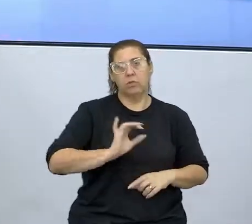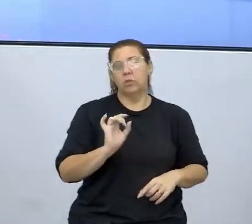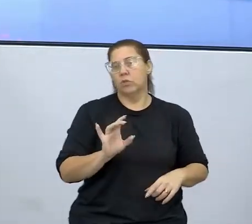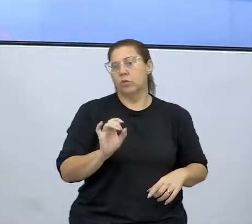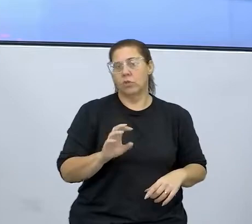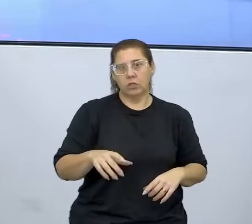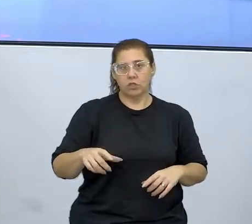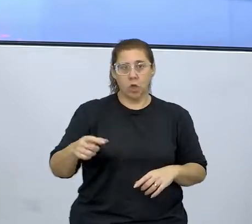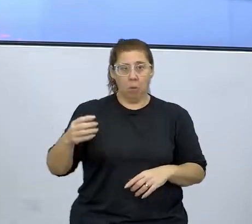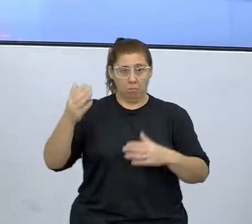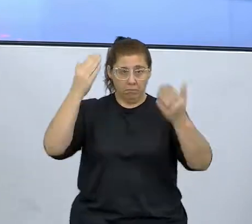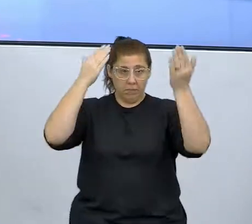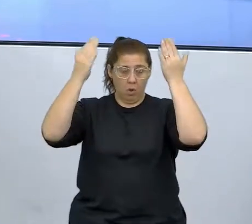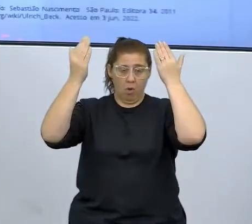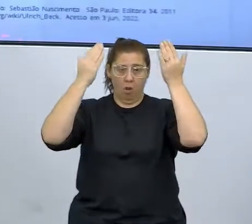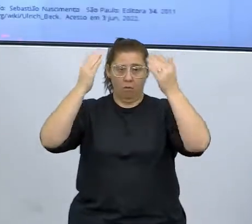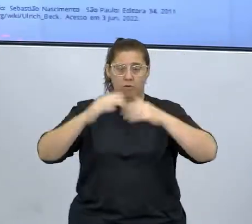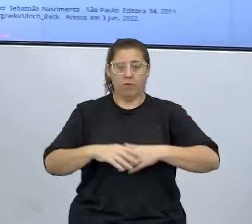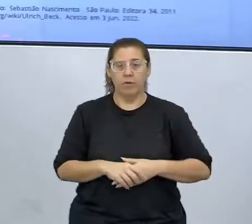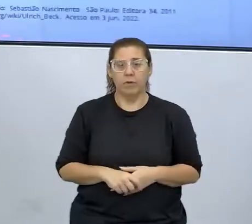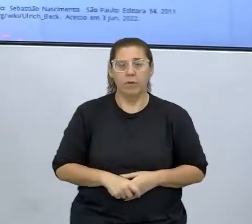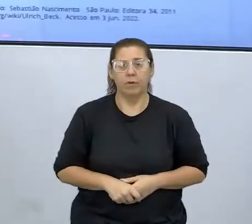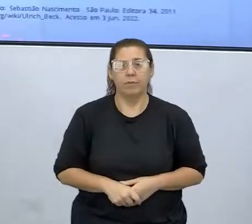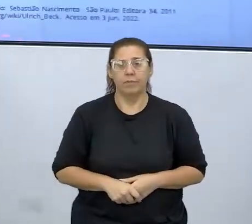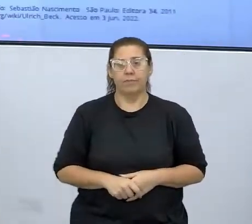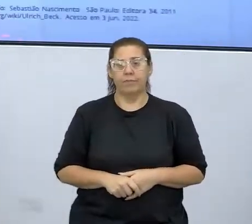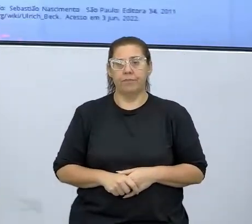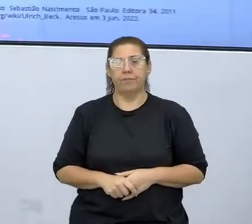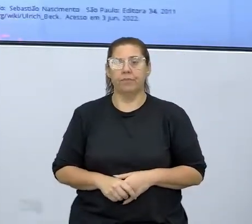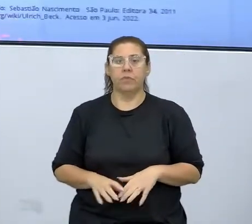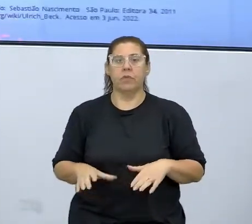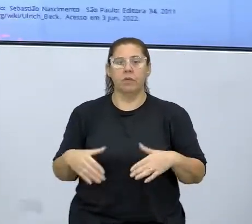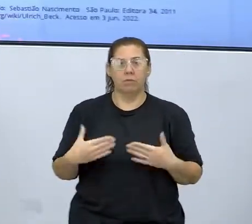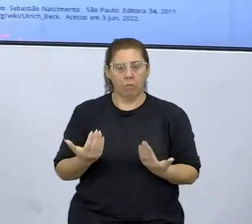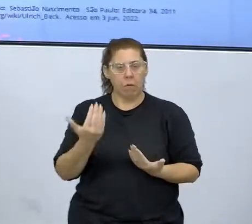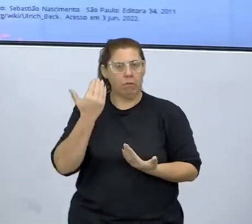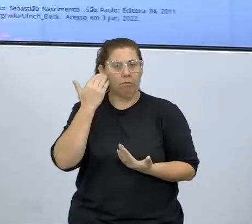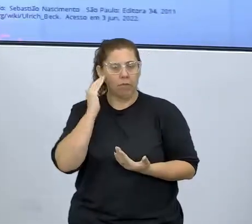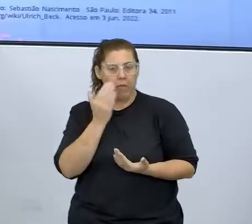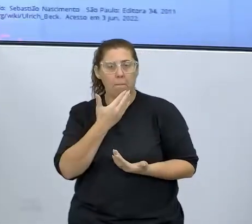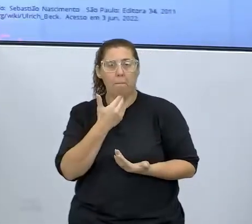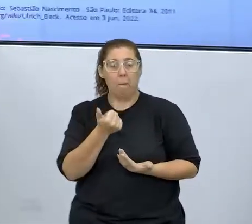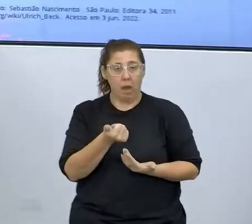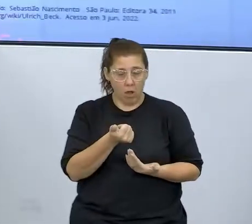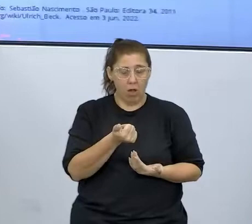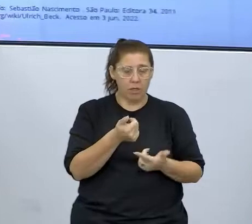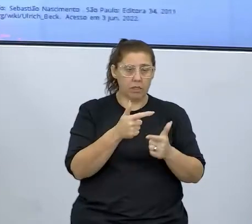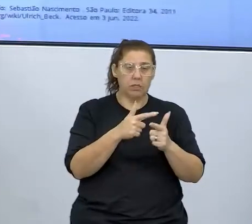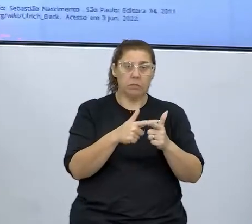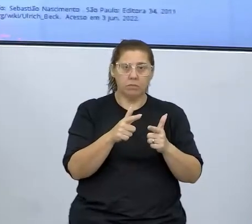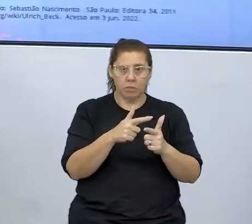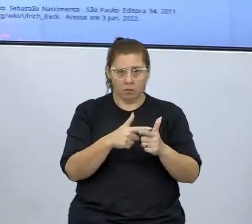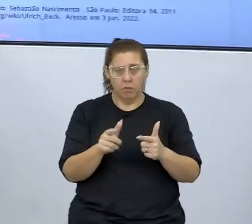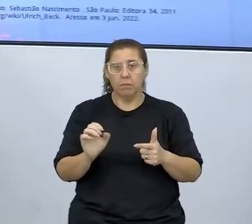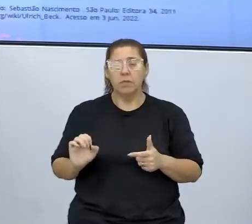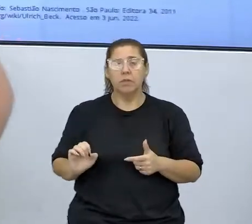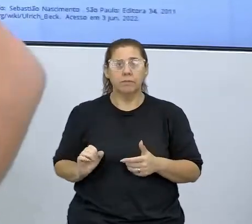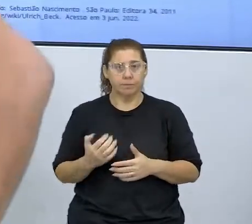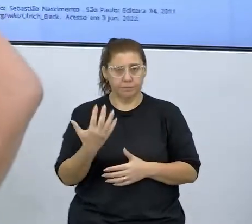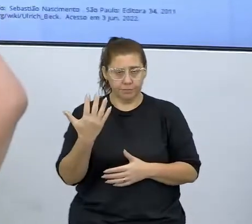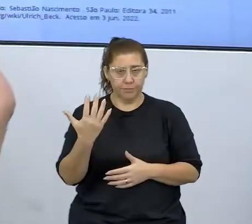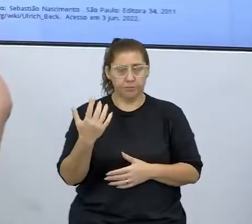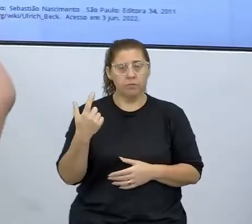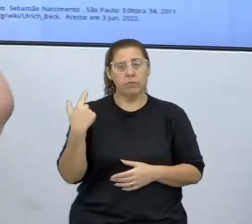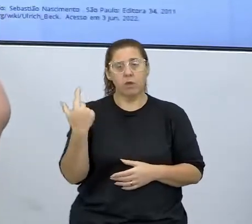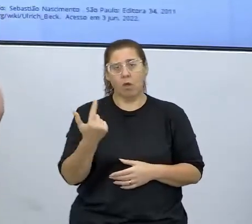ordem psicológica, tá? E aí, pra gente entender melhor como esses problemas, né, eles surgem, a